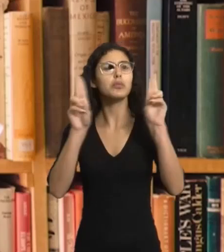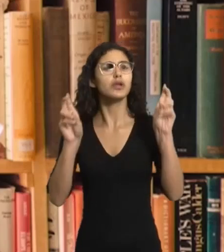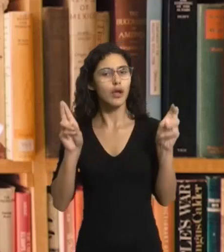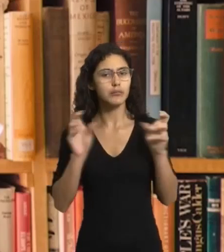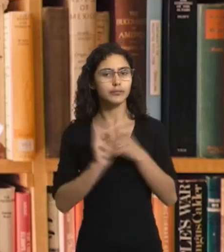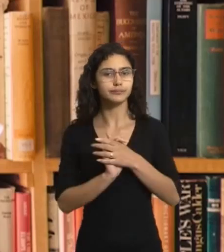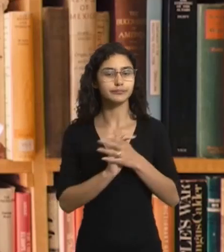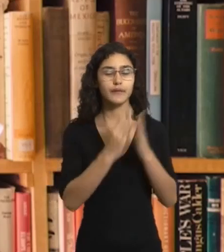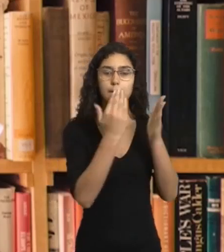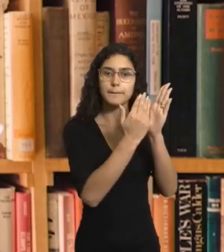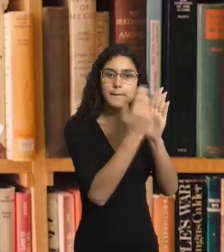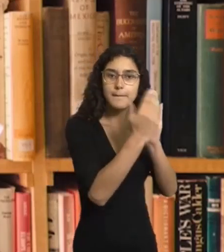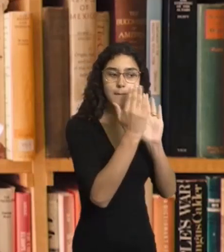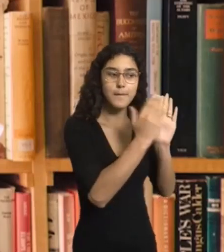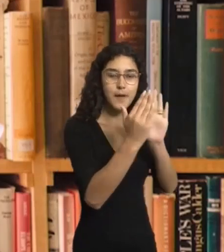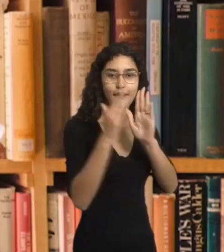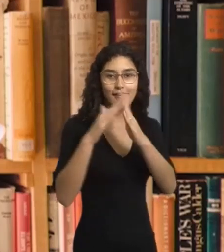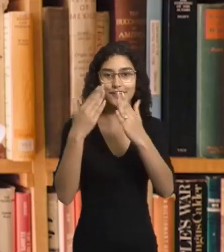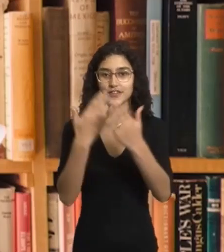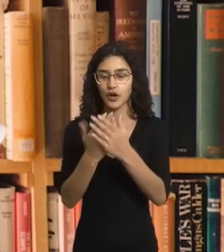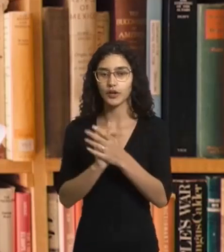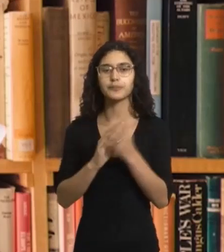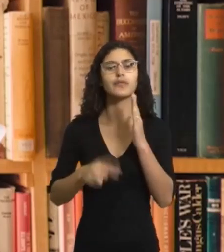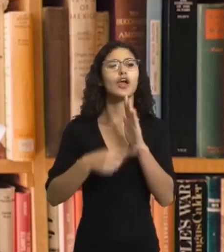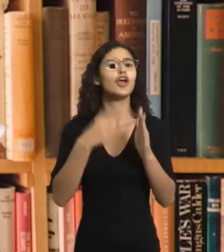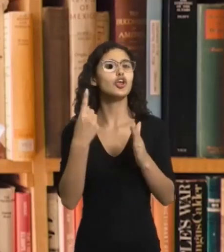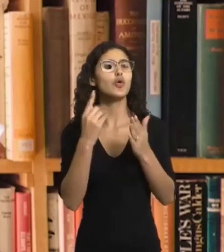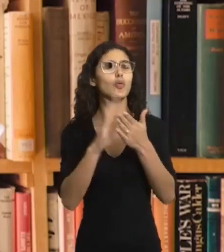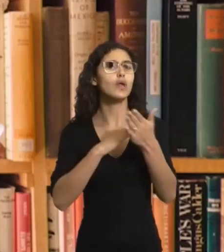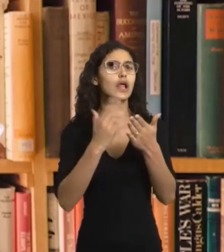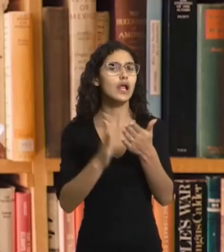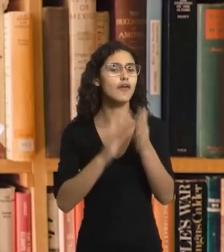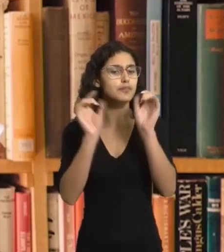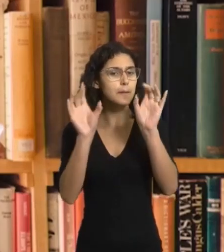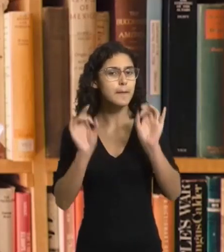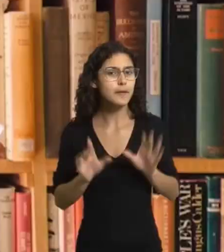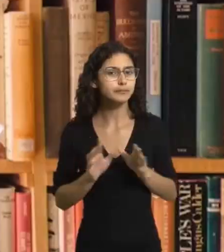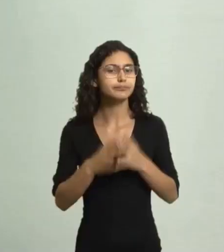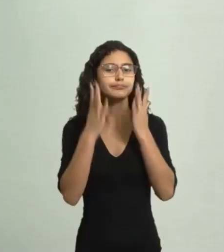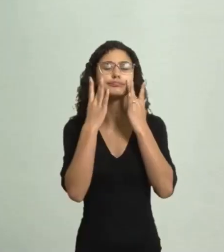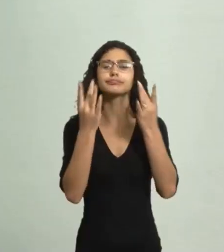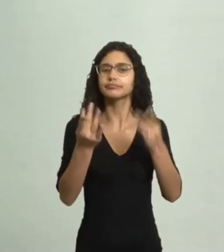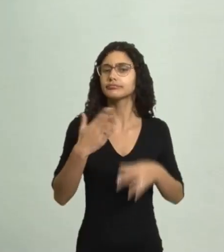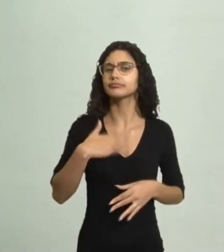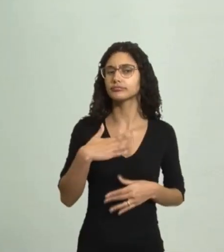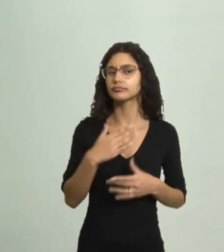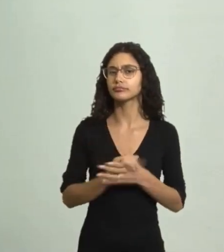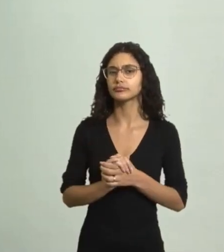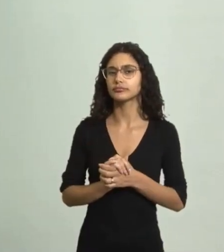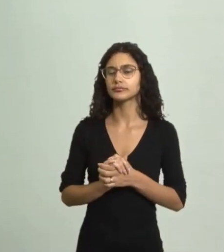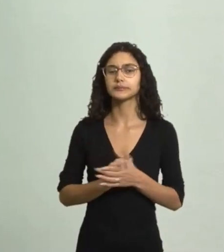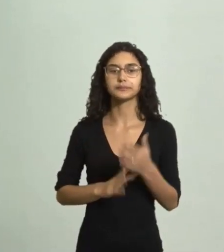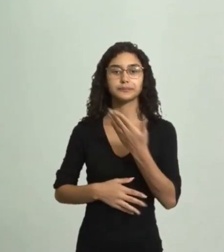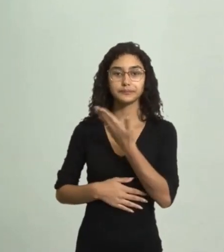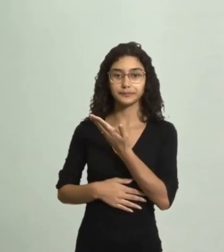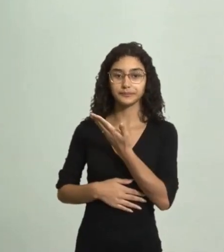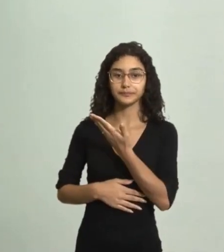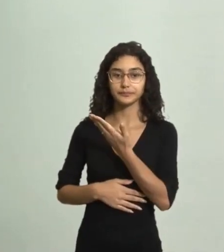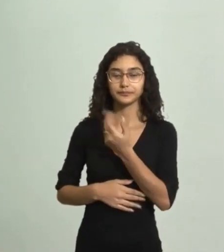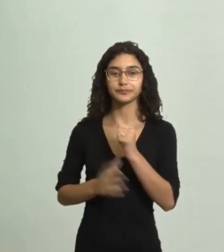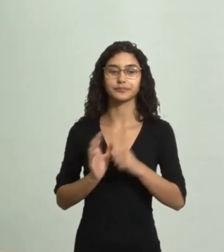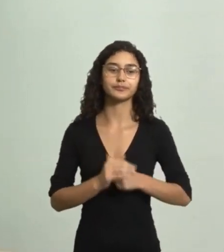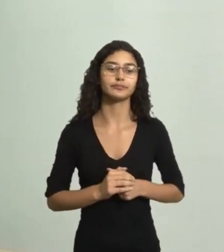na biblioteca da escola. E um deles, um livro específico, me chamou muito a atenção, que foi o livro Olhos d'Água,